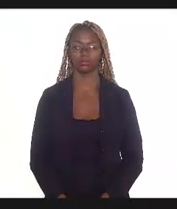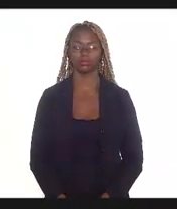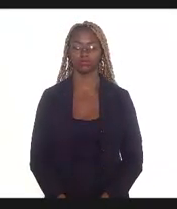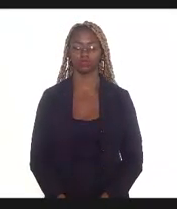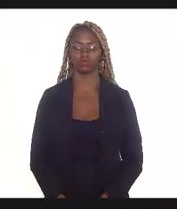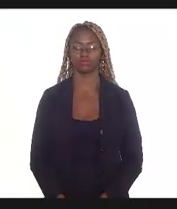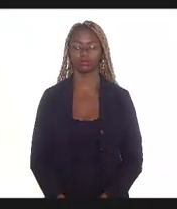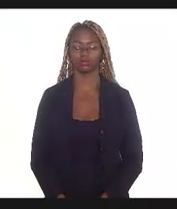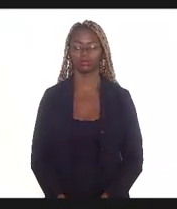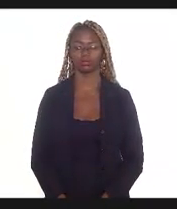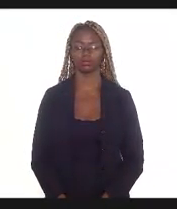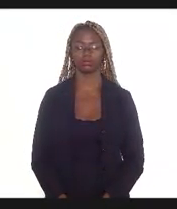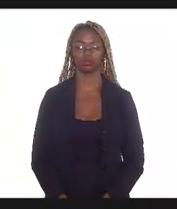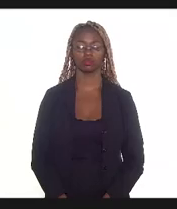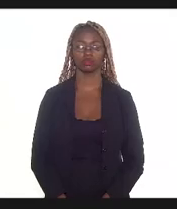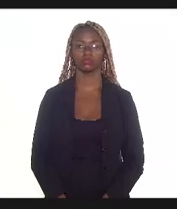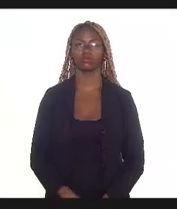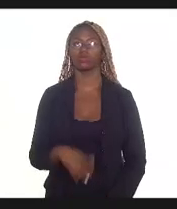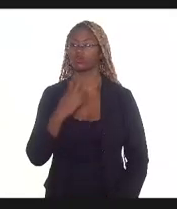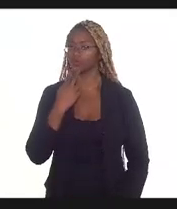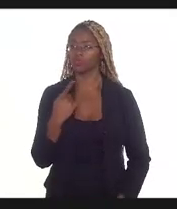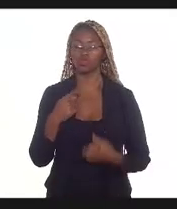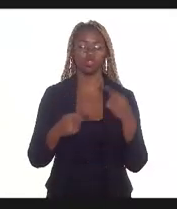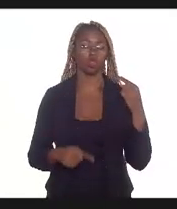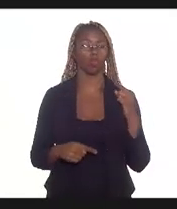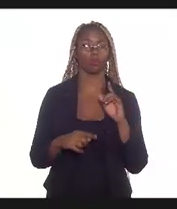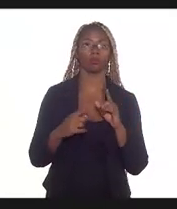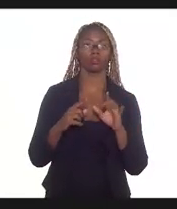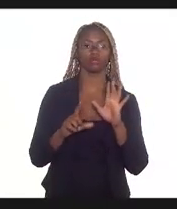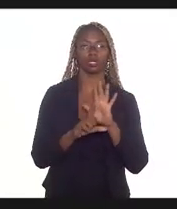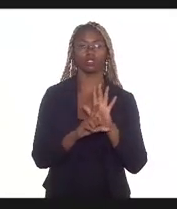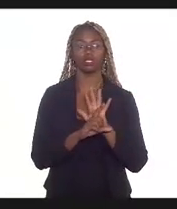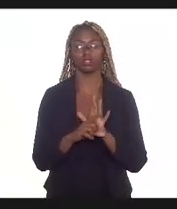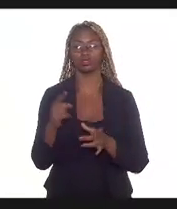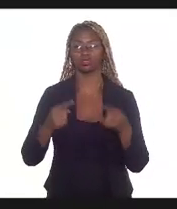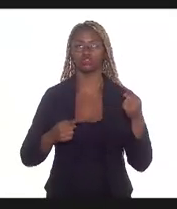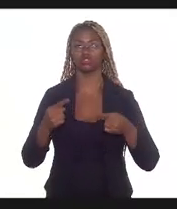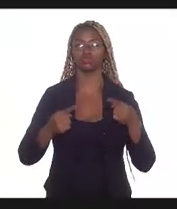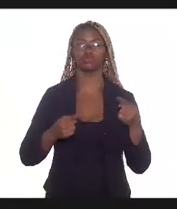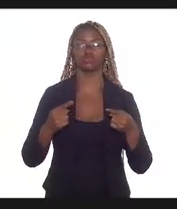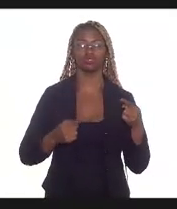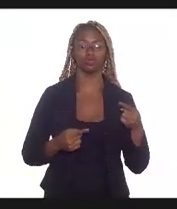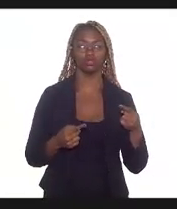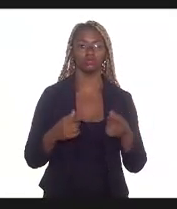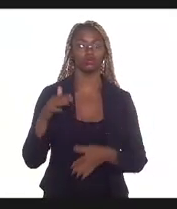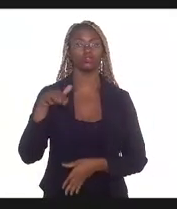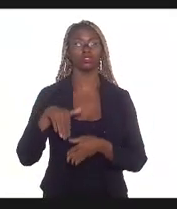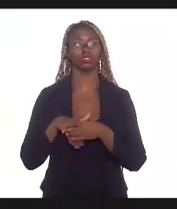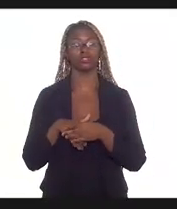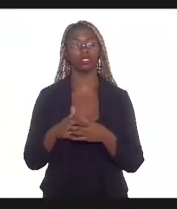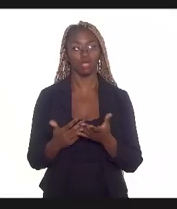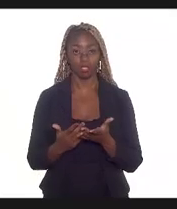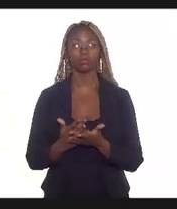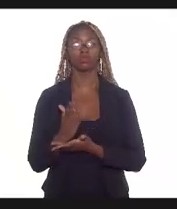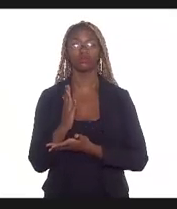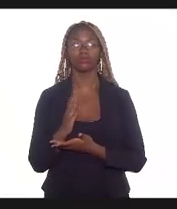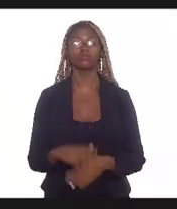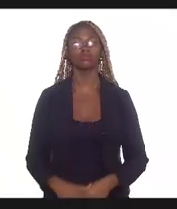que parecer é pela ilegalidade. Em discussão. Em votação,